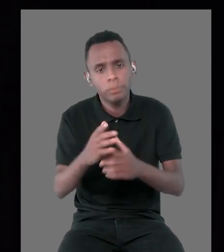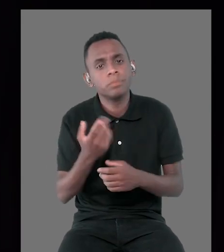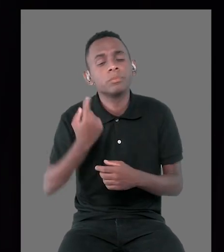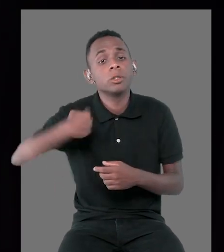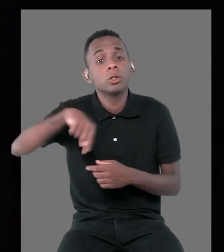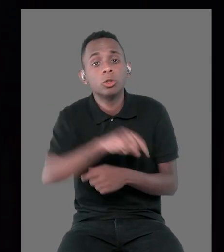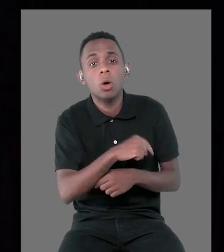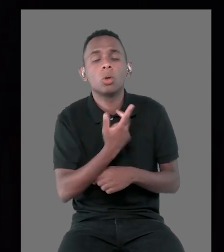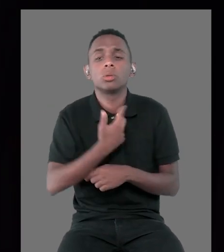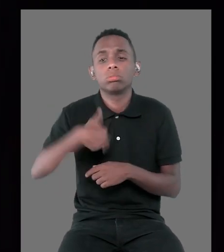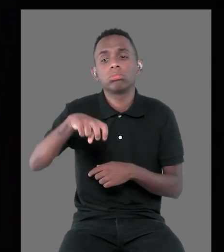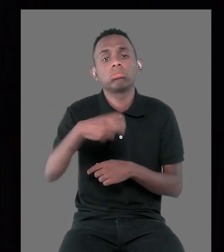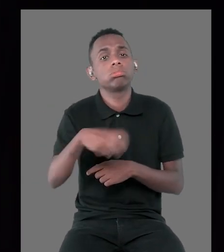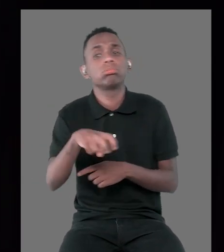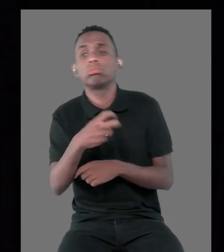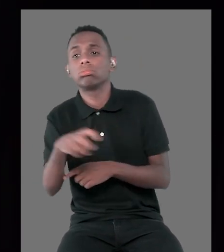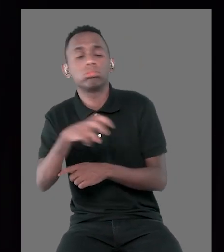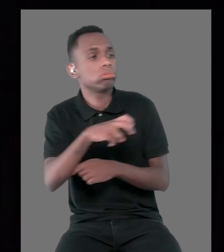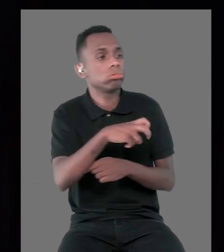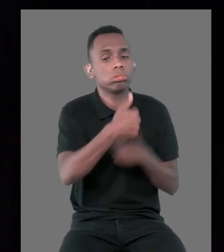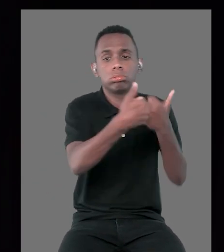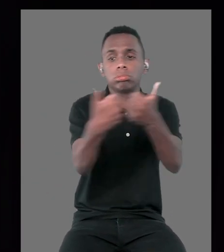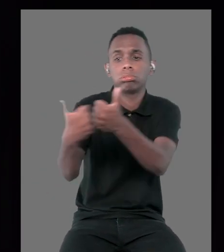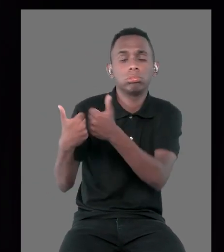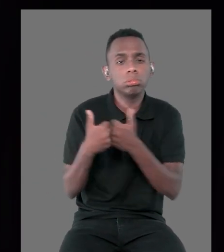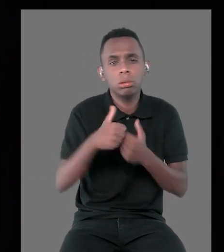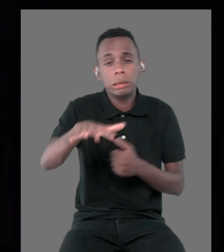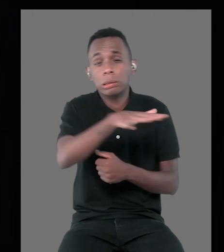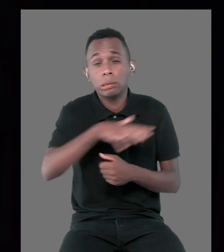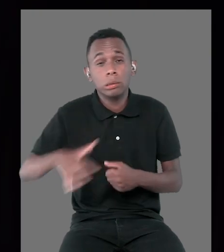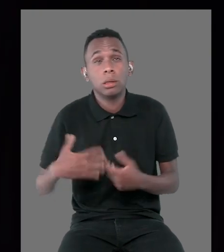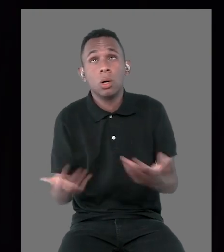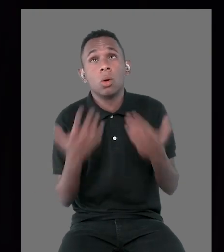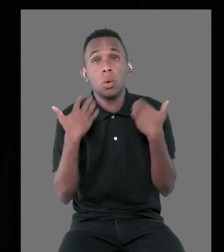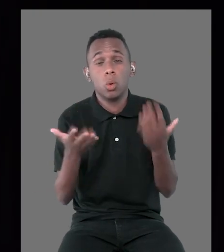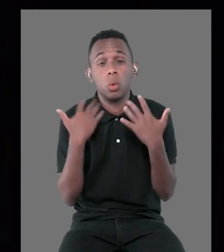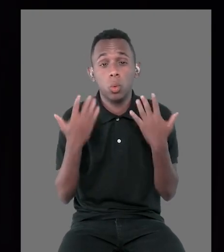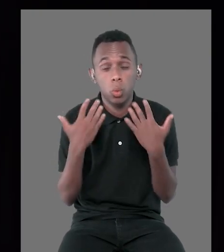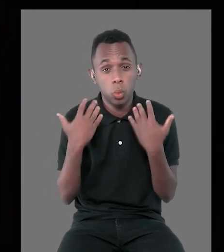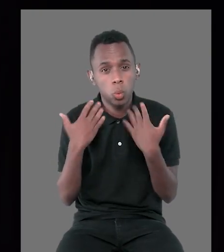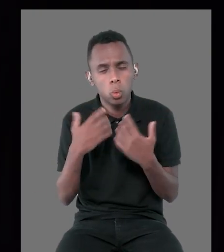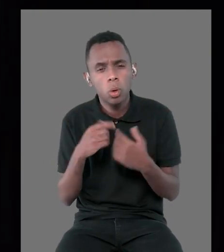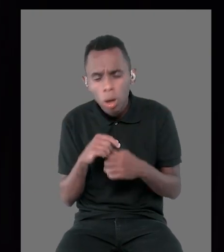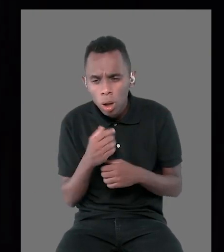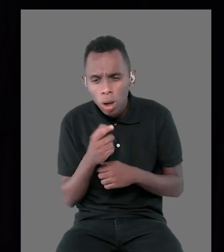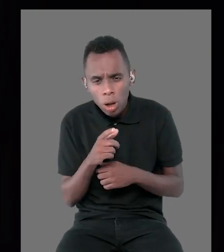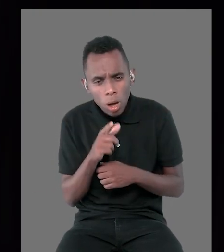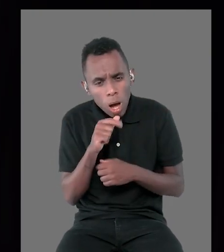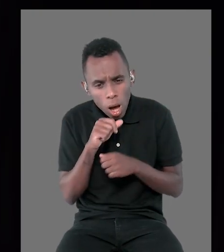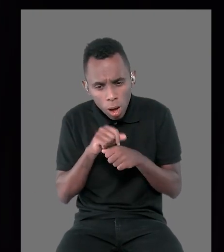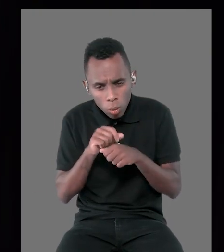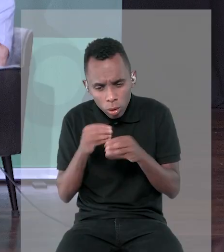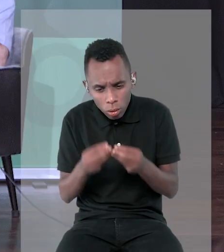andando entre Vossorocas, Campo Seco, naquele calor louco, até uma nascente. E quando